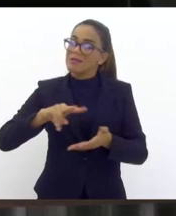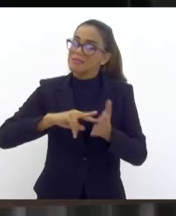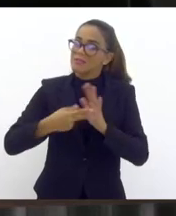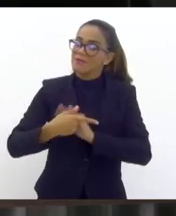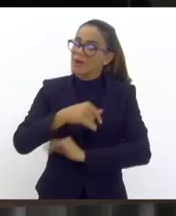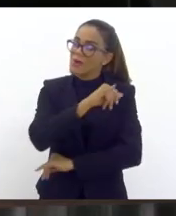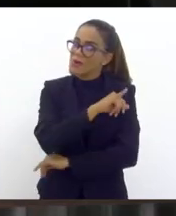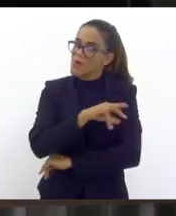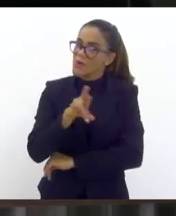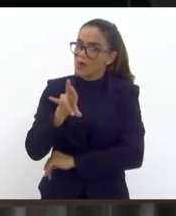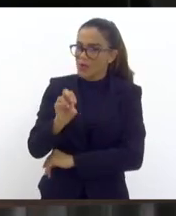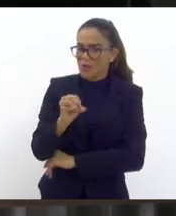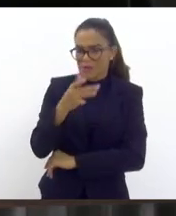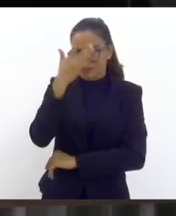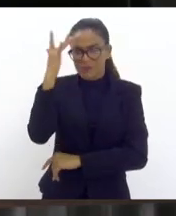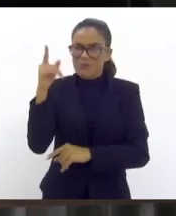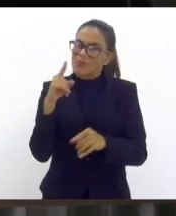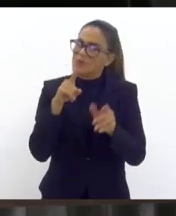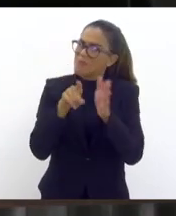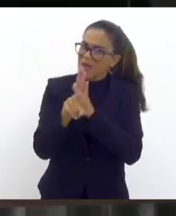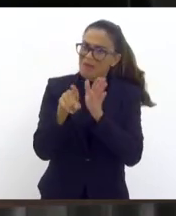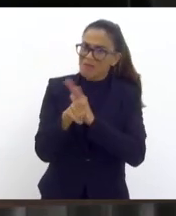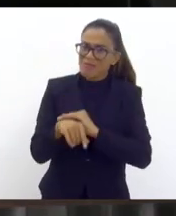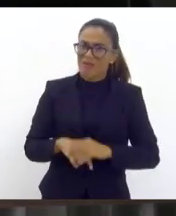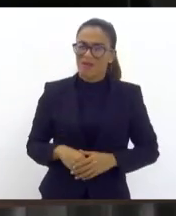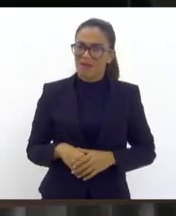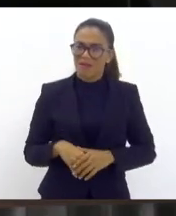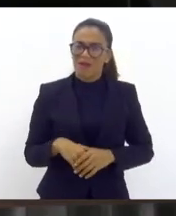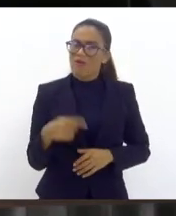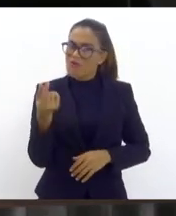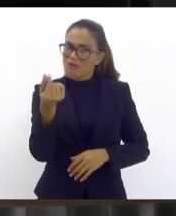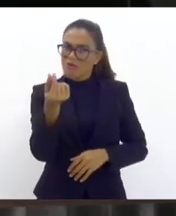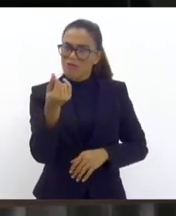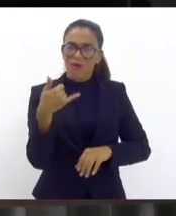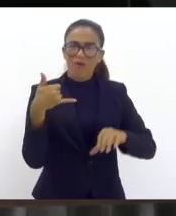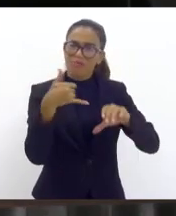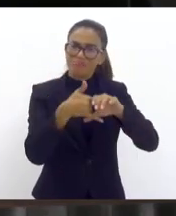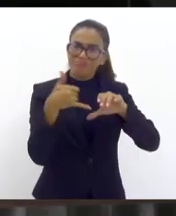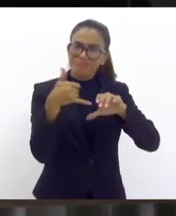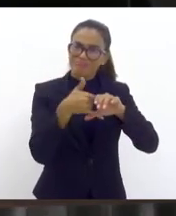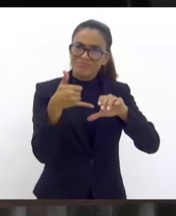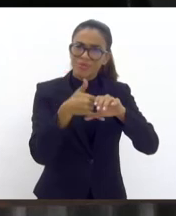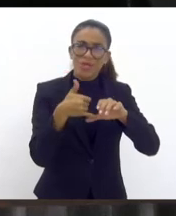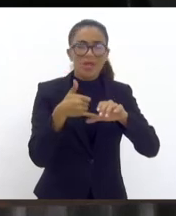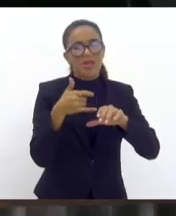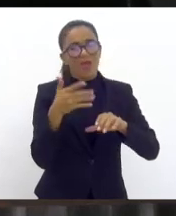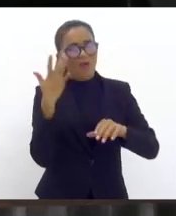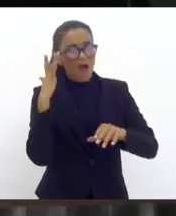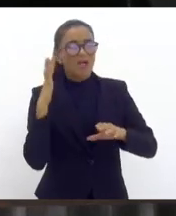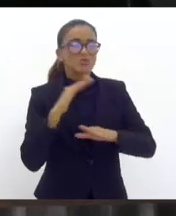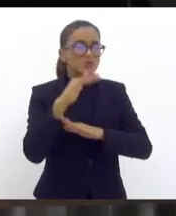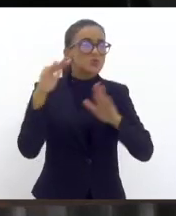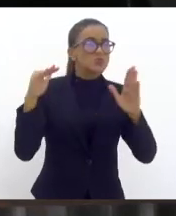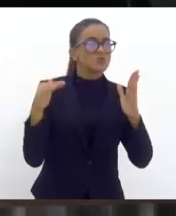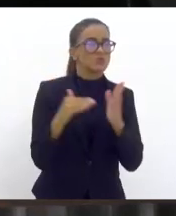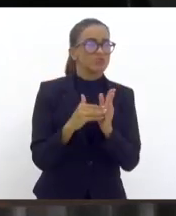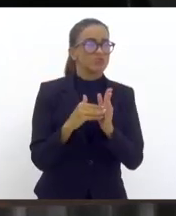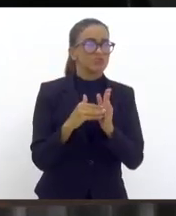ninguém contesta que os preços dos combustíveis e de praticamente tudo estão